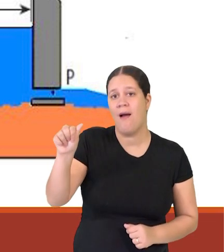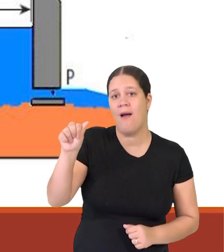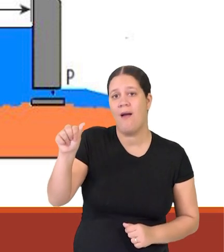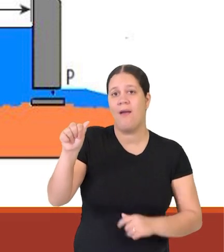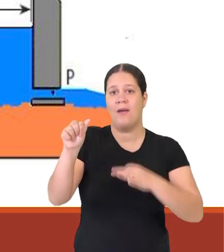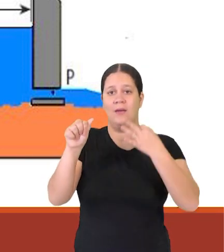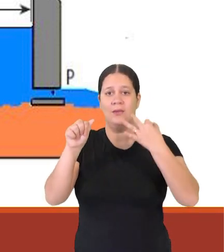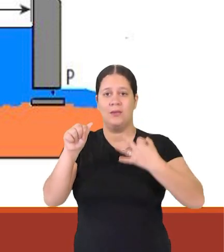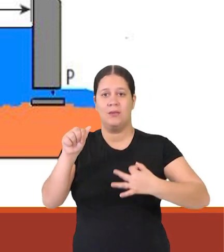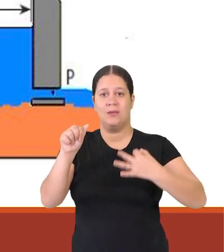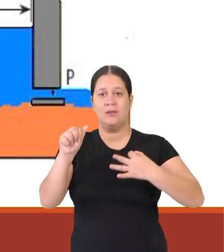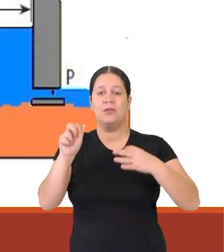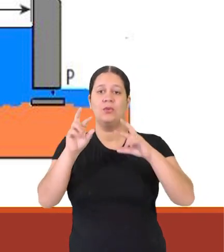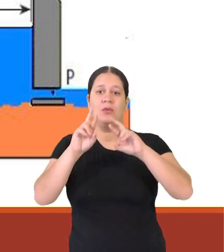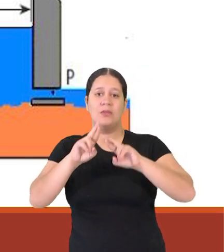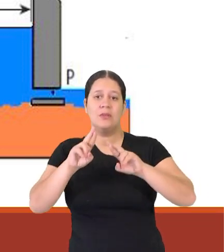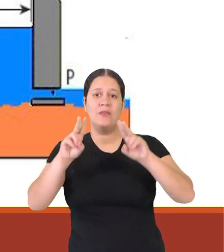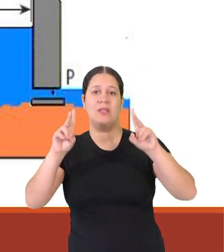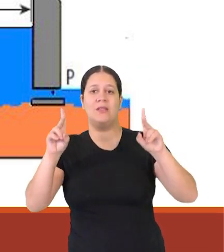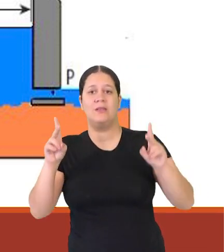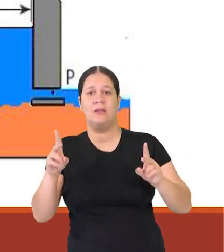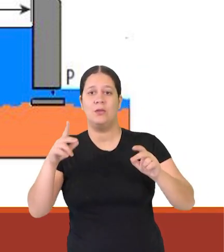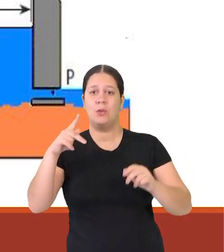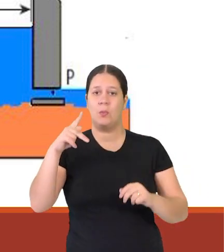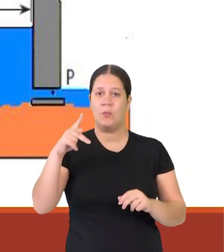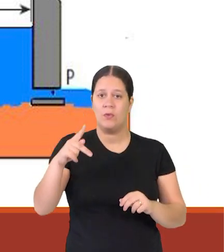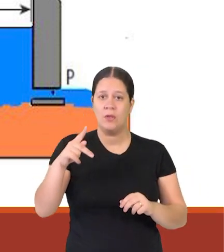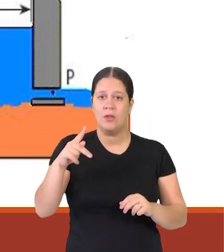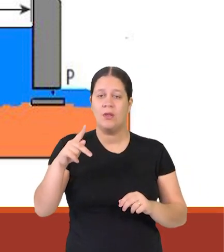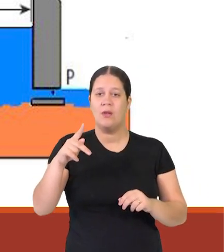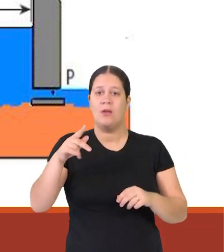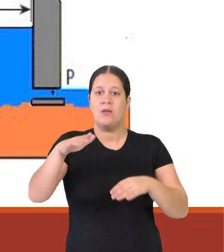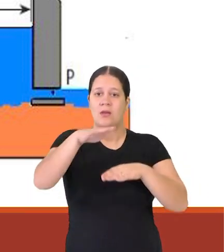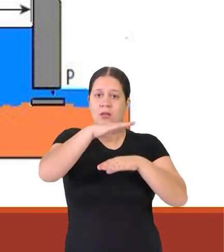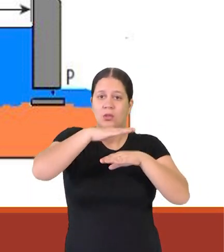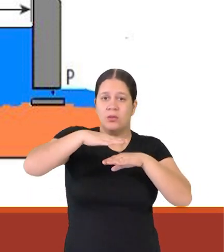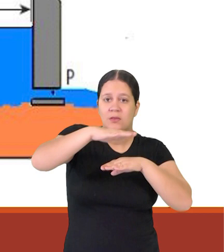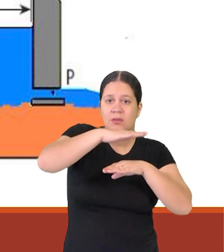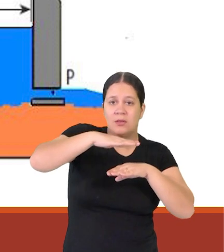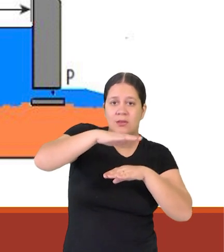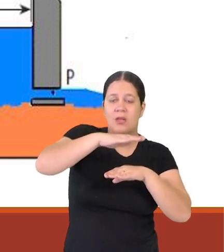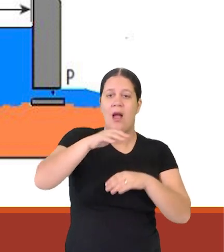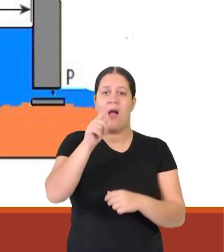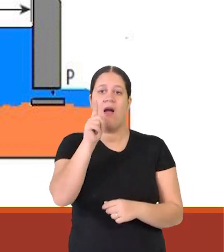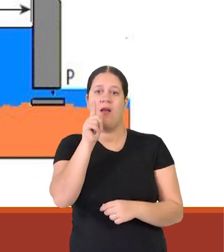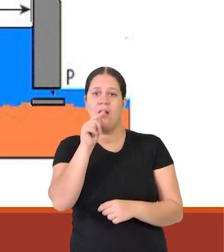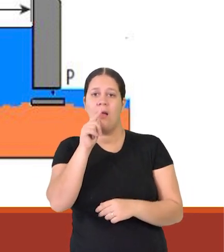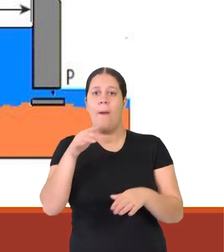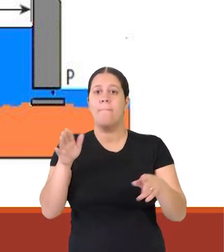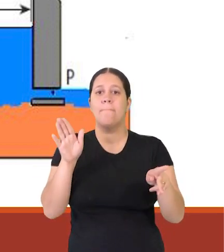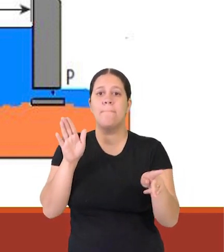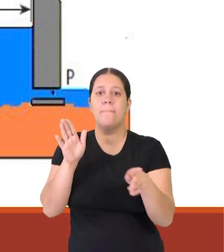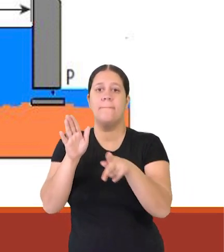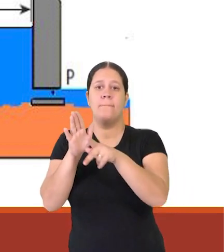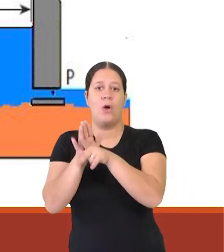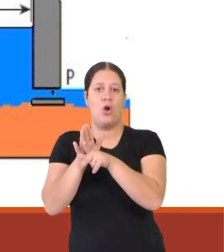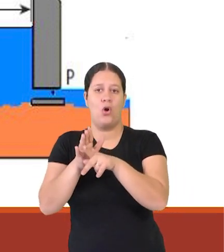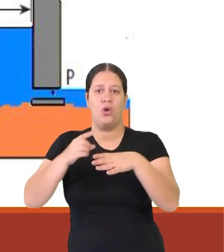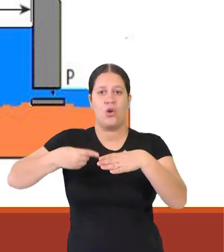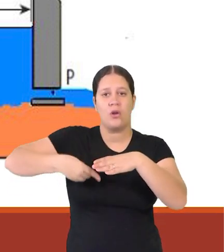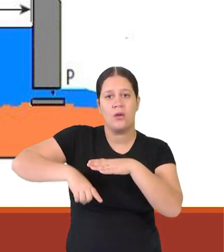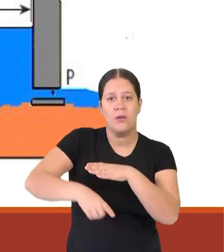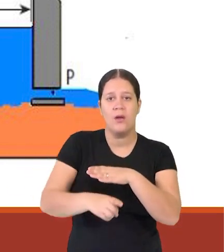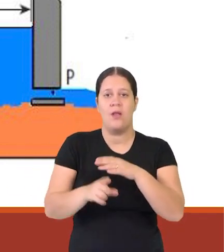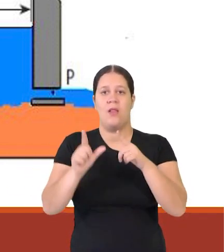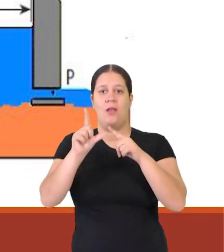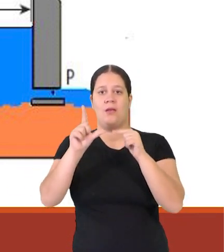É a diferença de altura entre esse ponto P aqui na turbina e a superfície da água, ou seja, é a própria profundidade. De cara, resposta